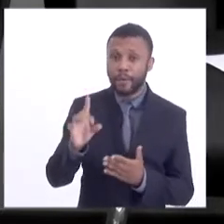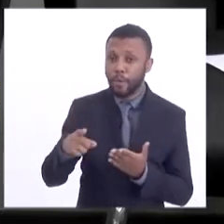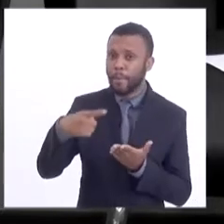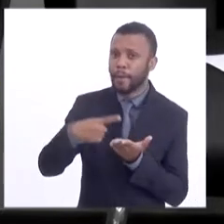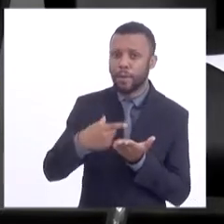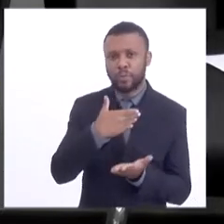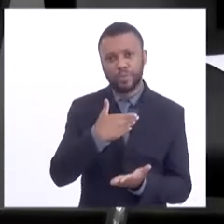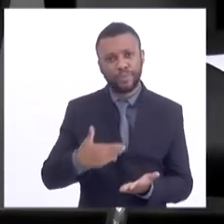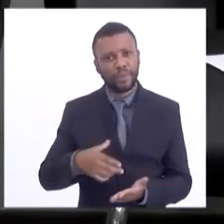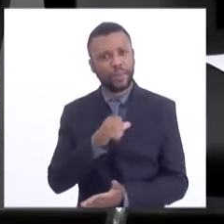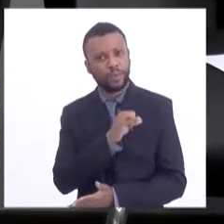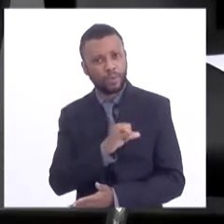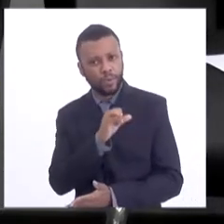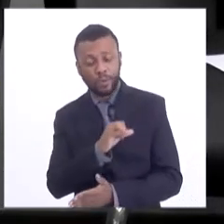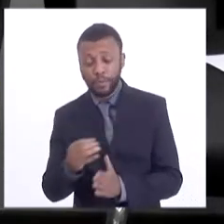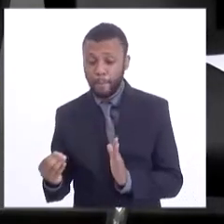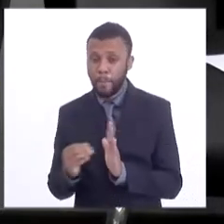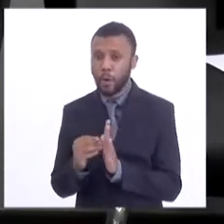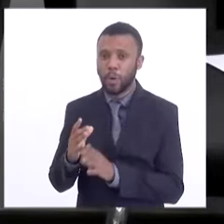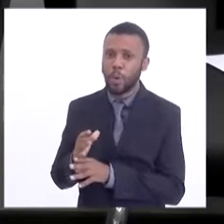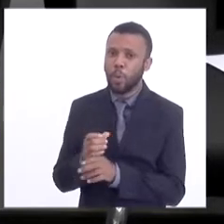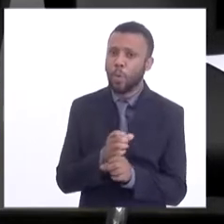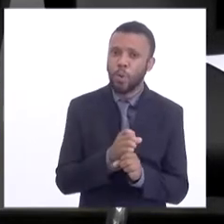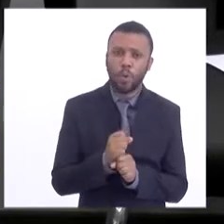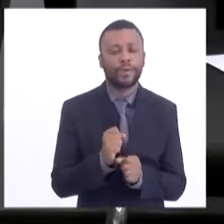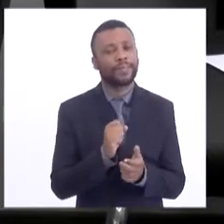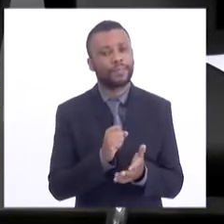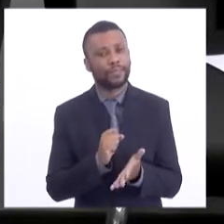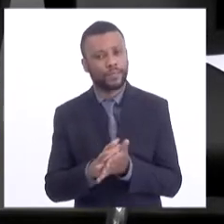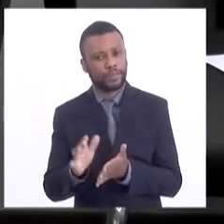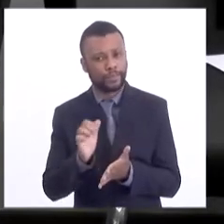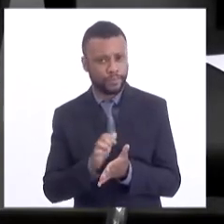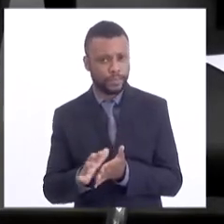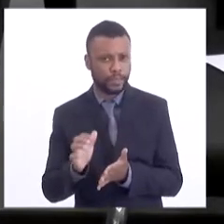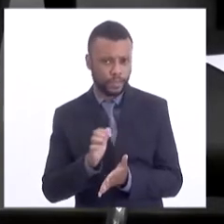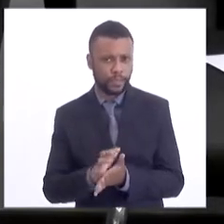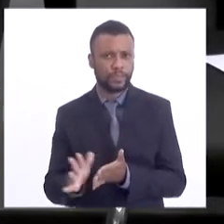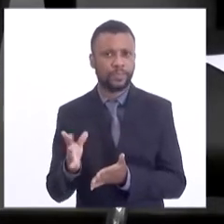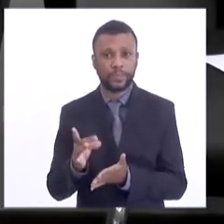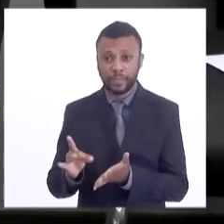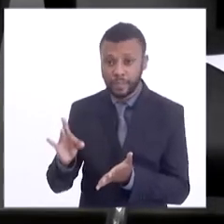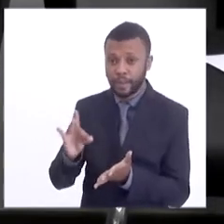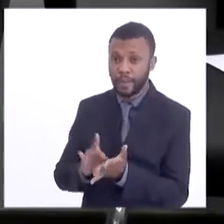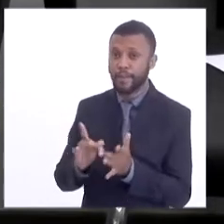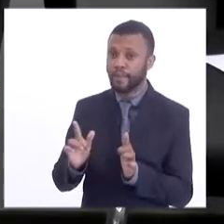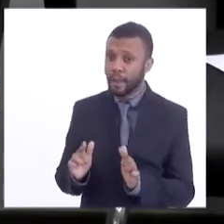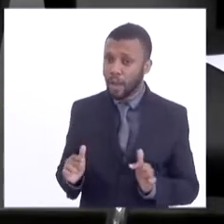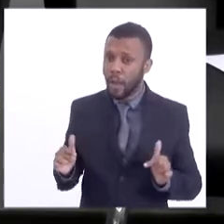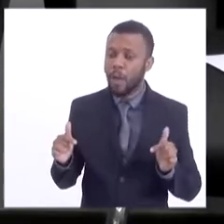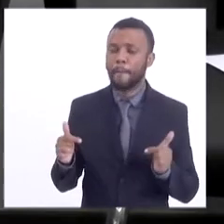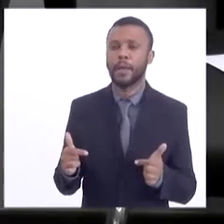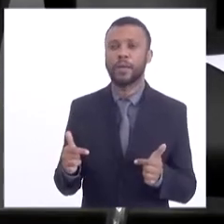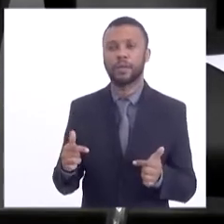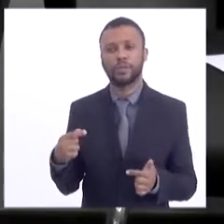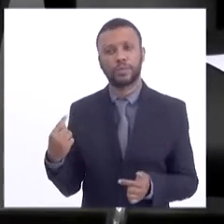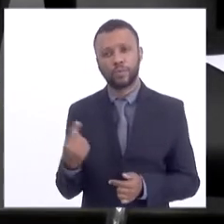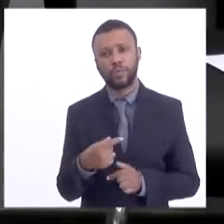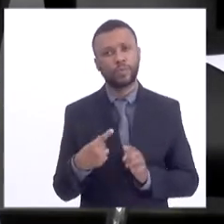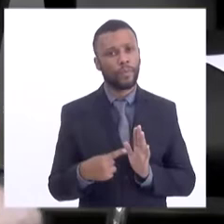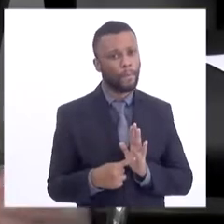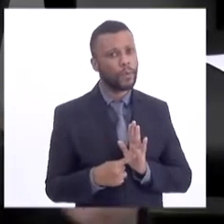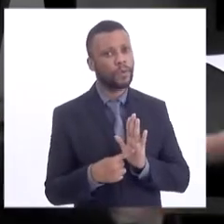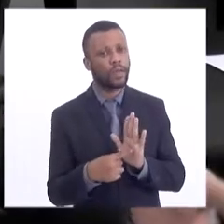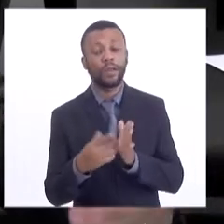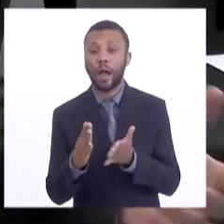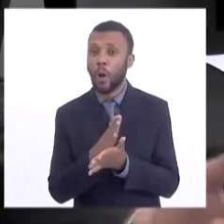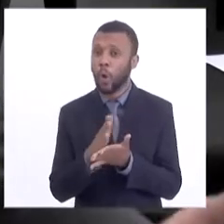em colocar essa receita em despesas que realmente nos trouxesse